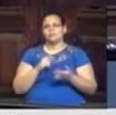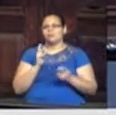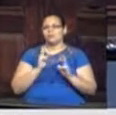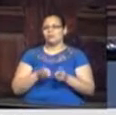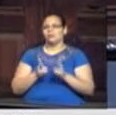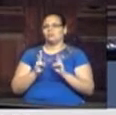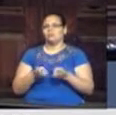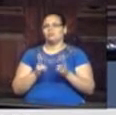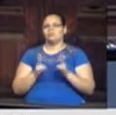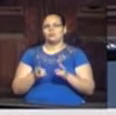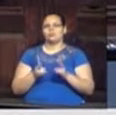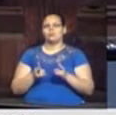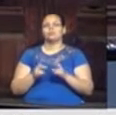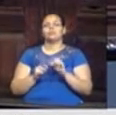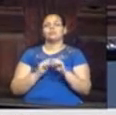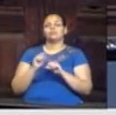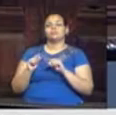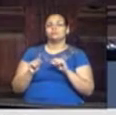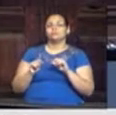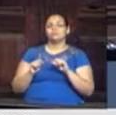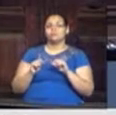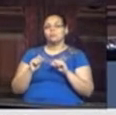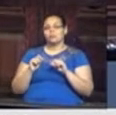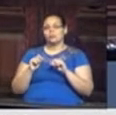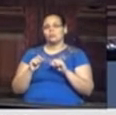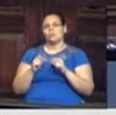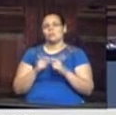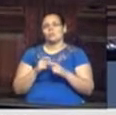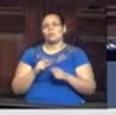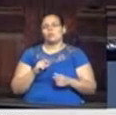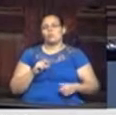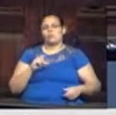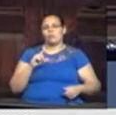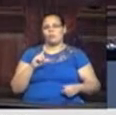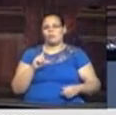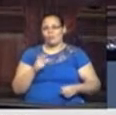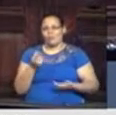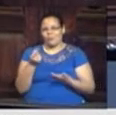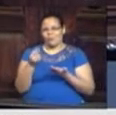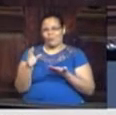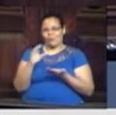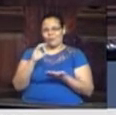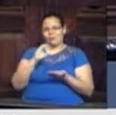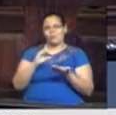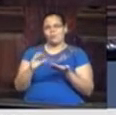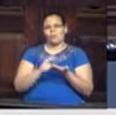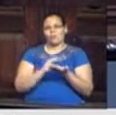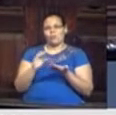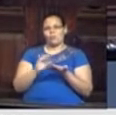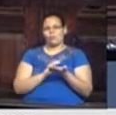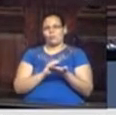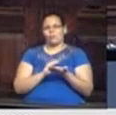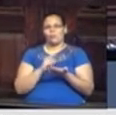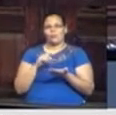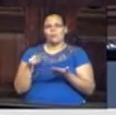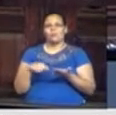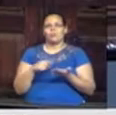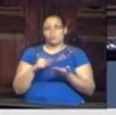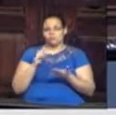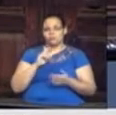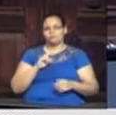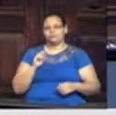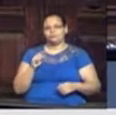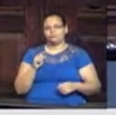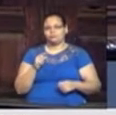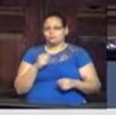sempre tiveram como norte aumento da capacidade de investimento para aumentar a cobertura de saneamento